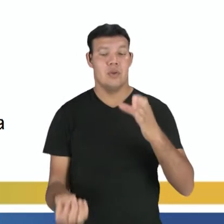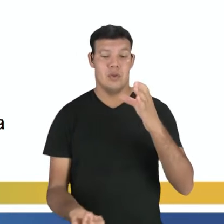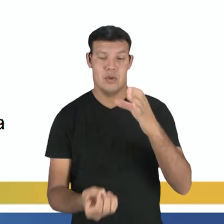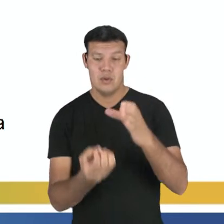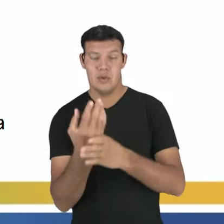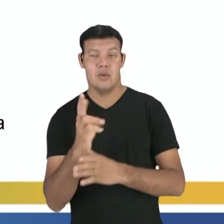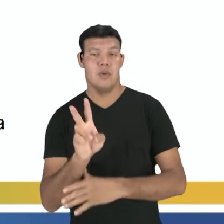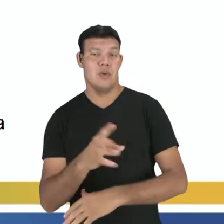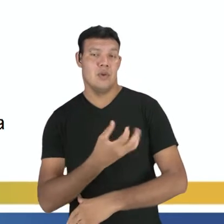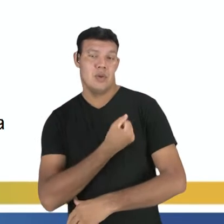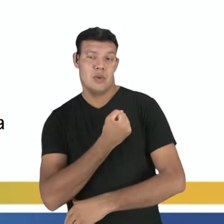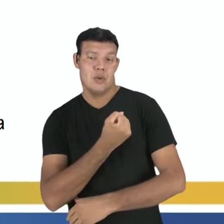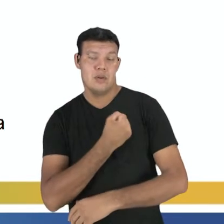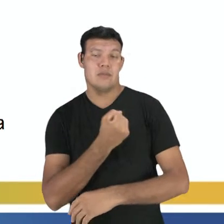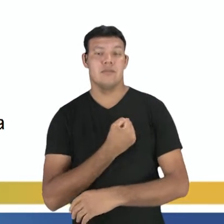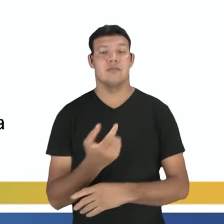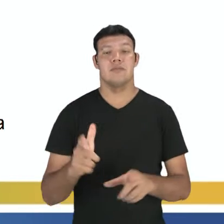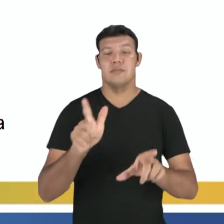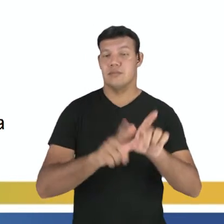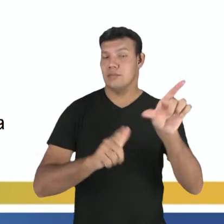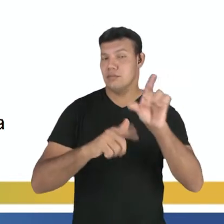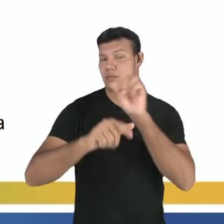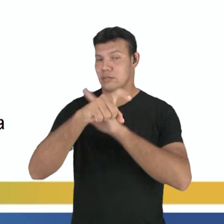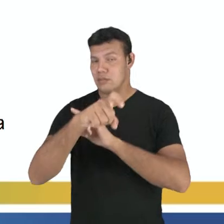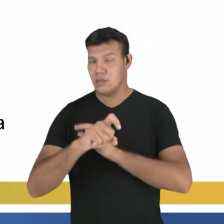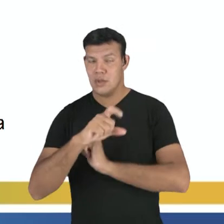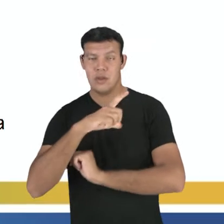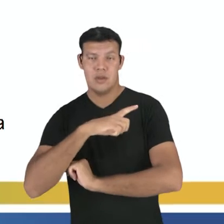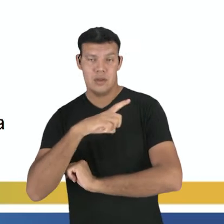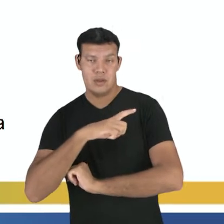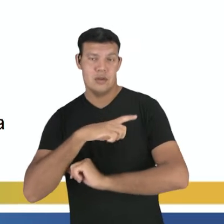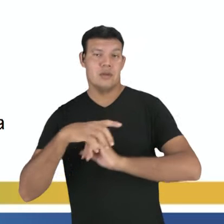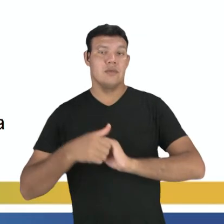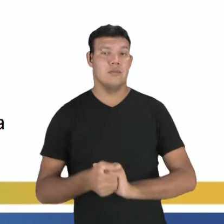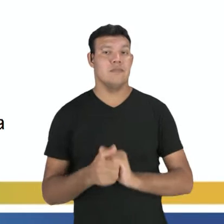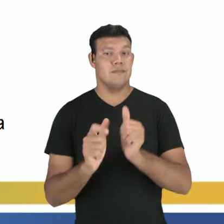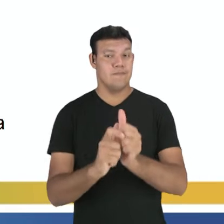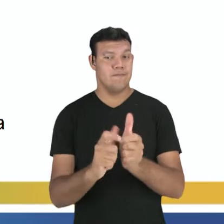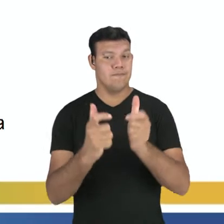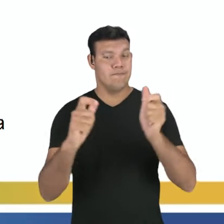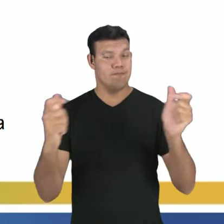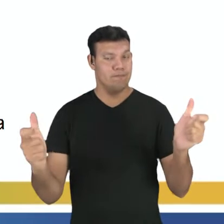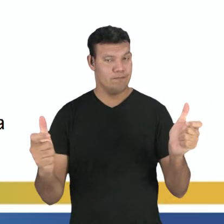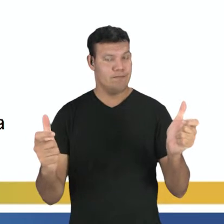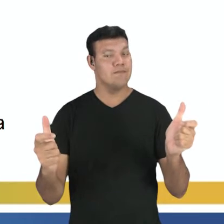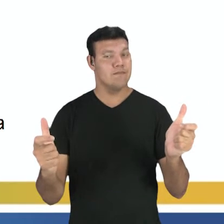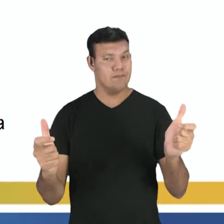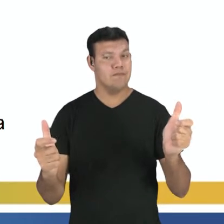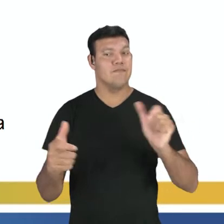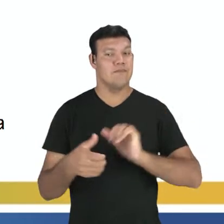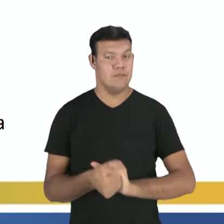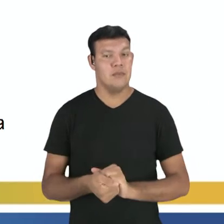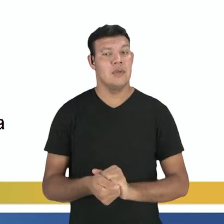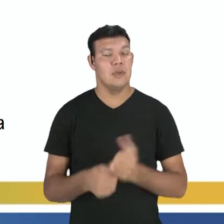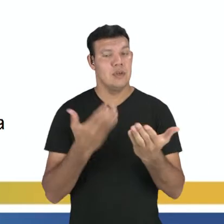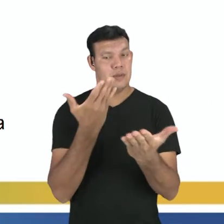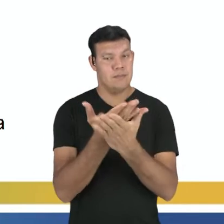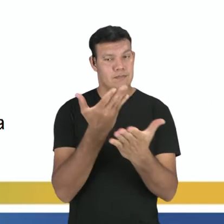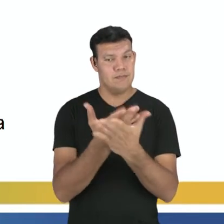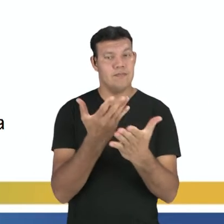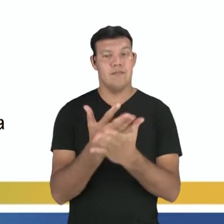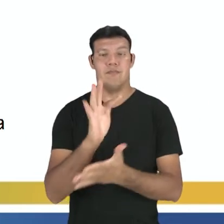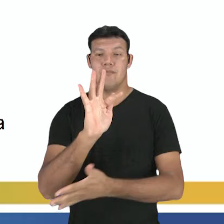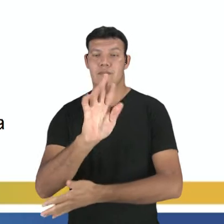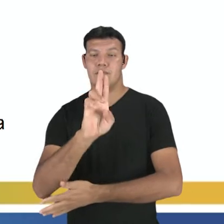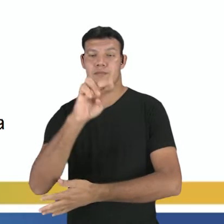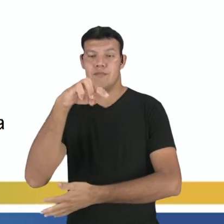pelos valores que o x pode assumir. Na maioria das vezes, trabalhamos a